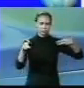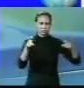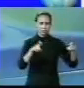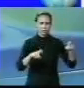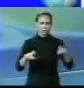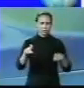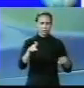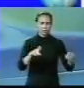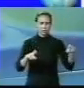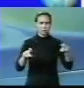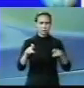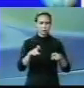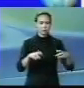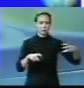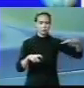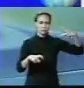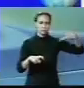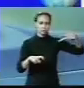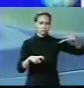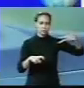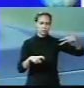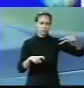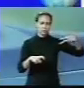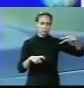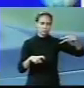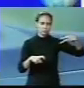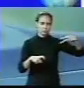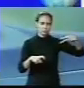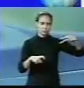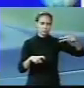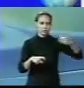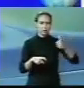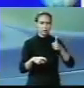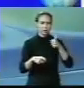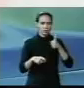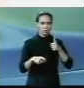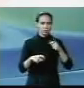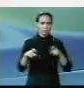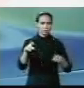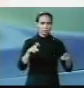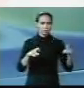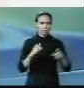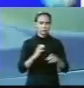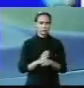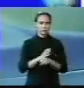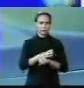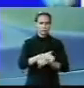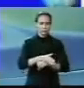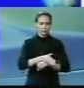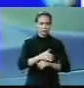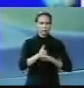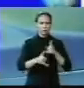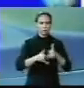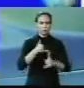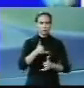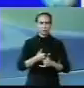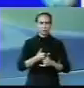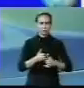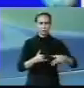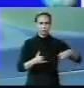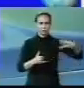um computador está fazendo acesso a um site na internet. Então, veja só, vamos acompanhar aqui